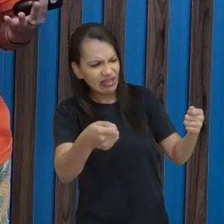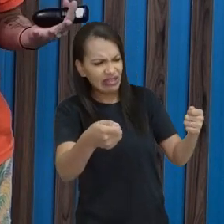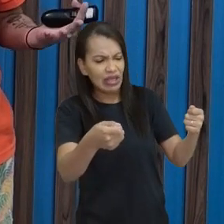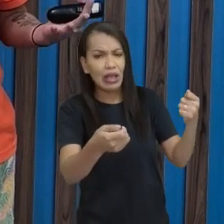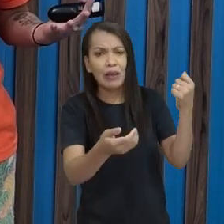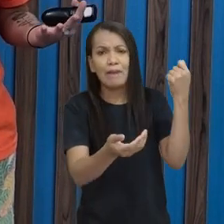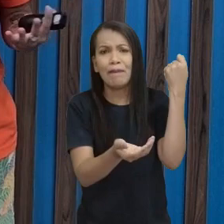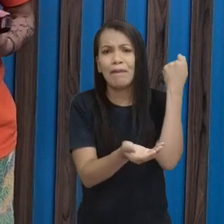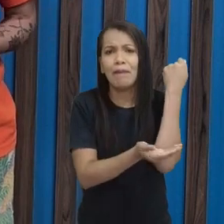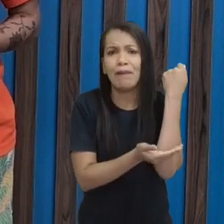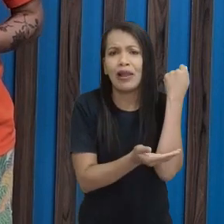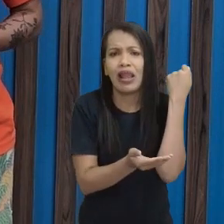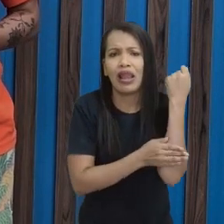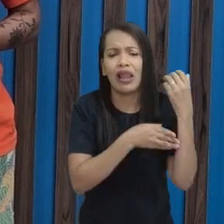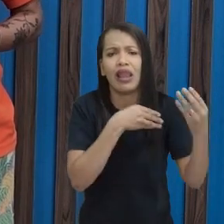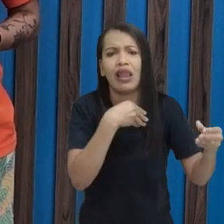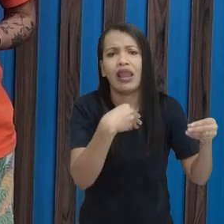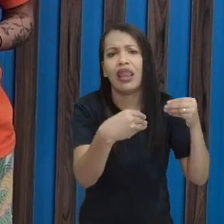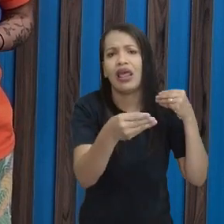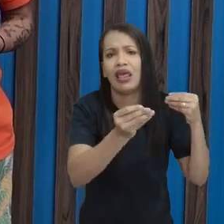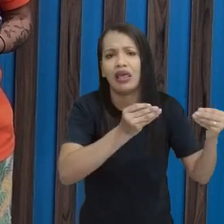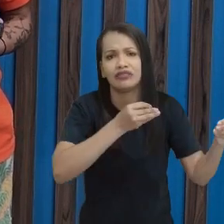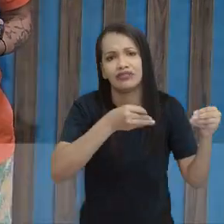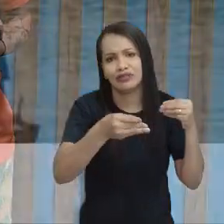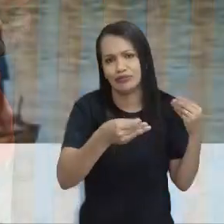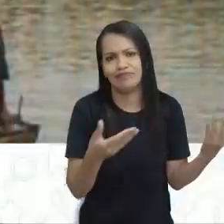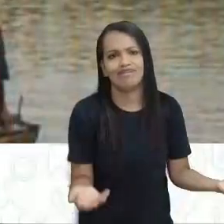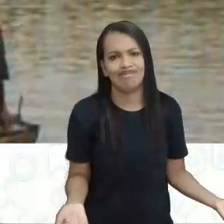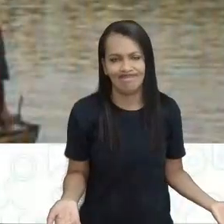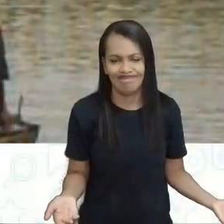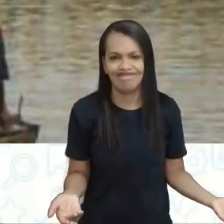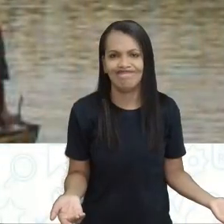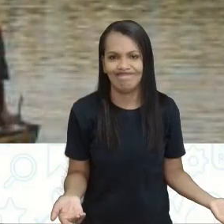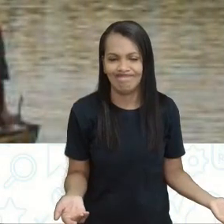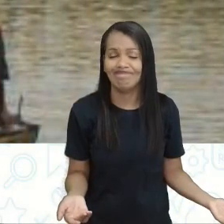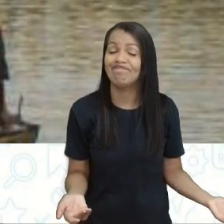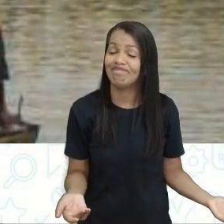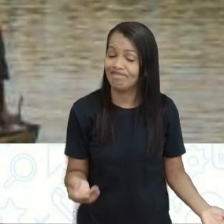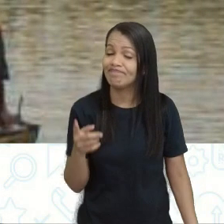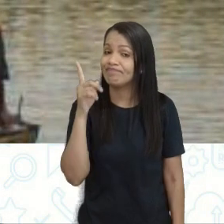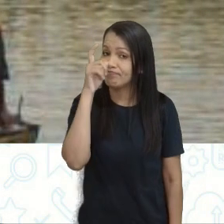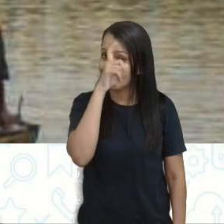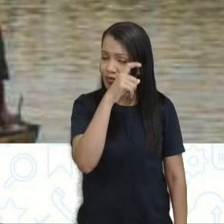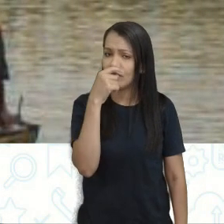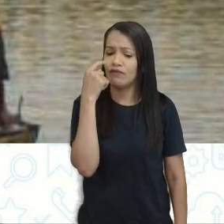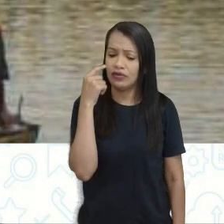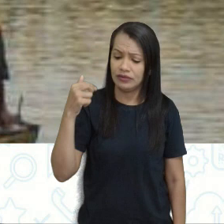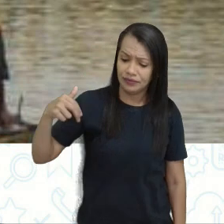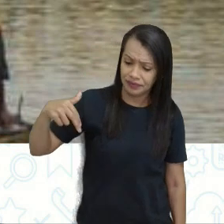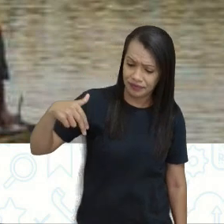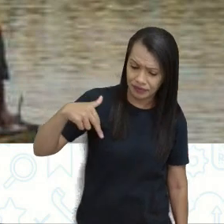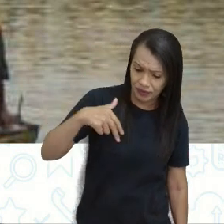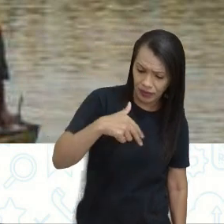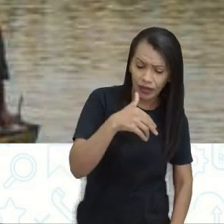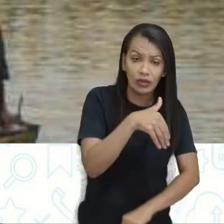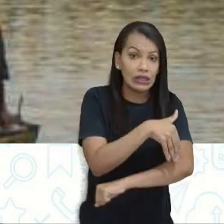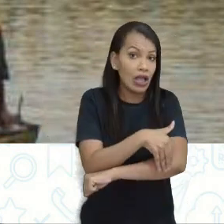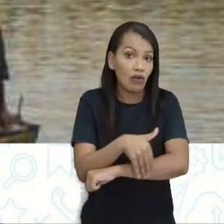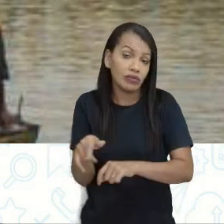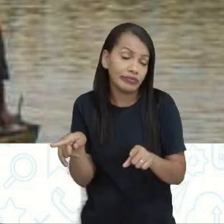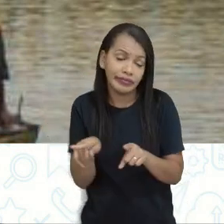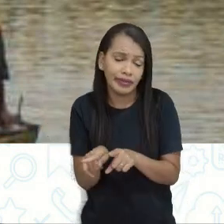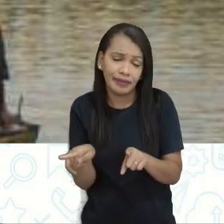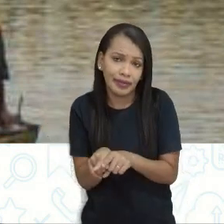andar muito, né? Mas a gente encontrou um trechinho ali do rio pela cidade, a gente encontra garrafa PET,